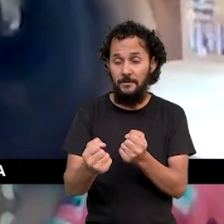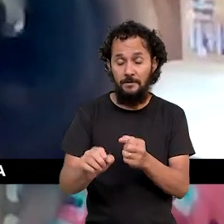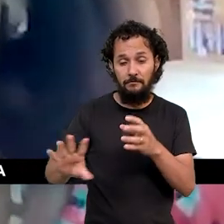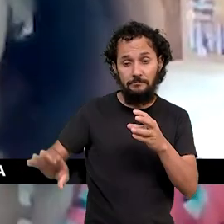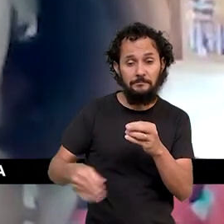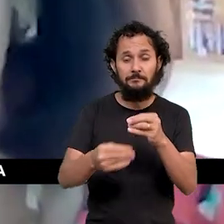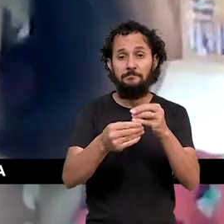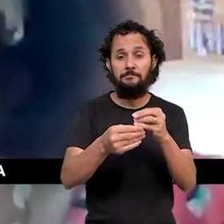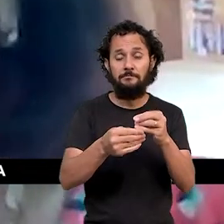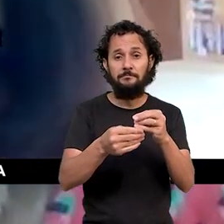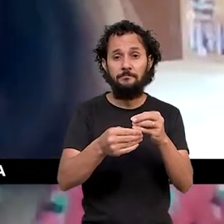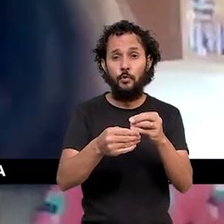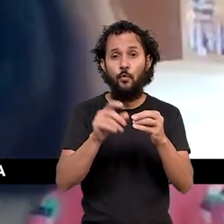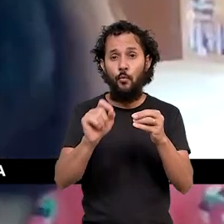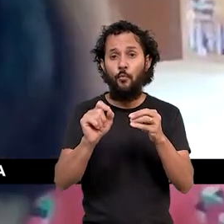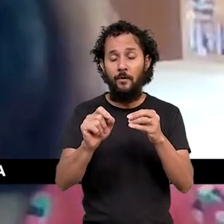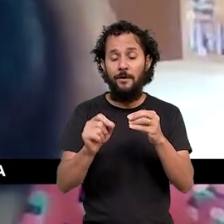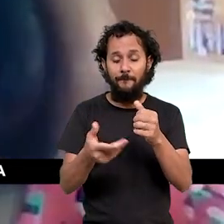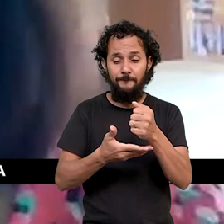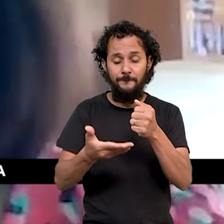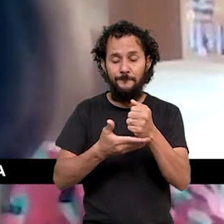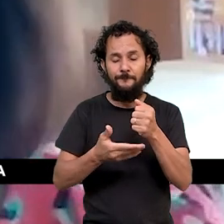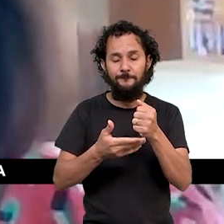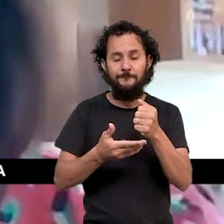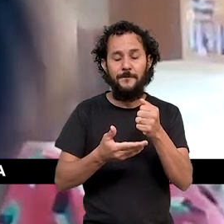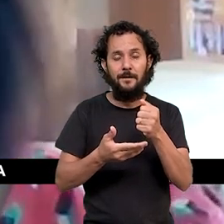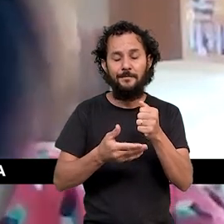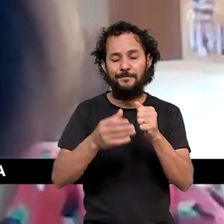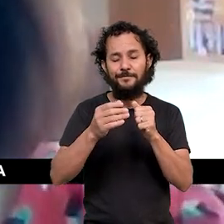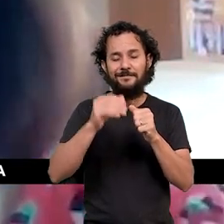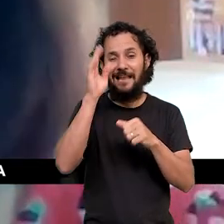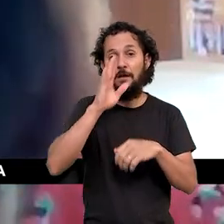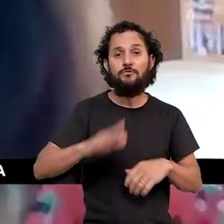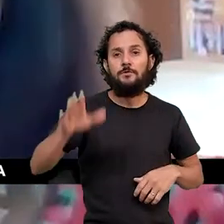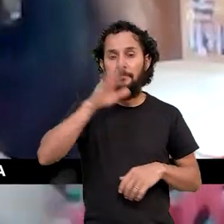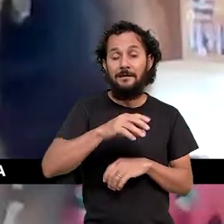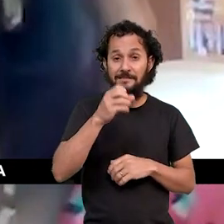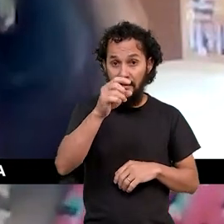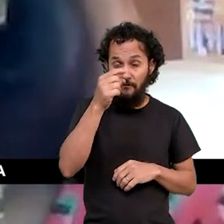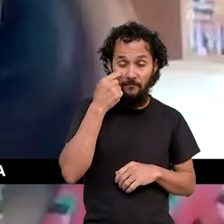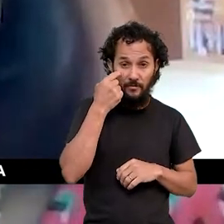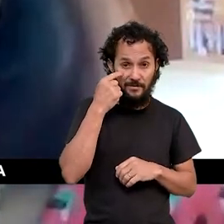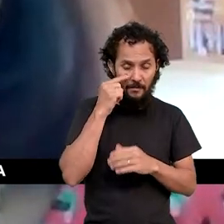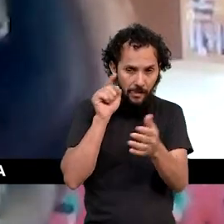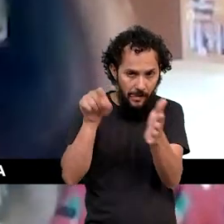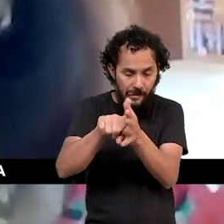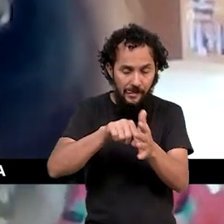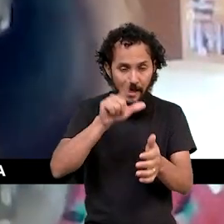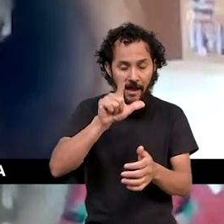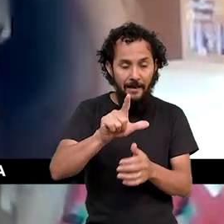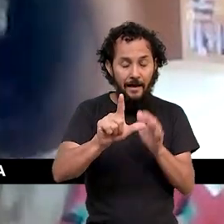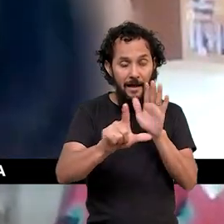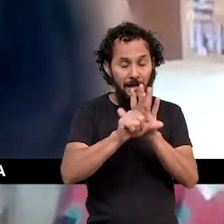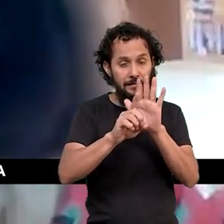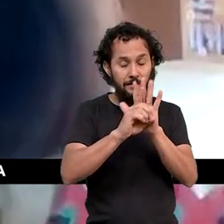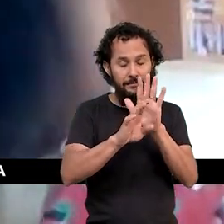defendendo a implementação de uma base nacional comum. Se vocês buscarem a